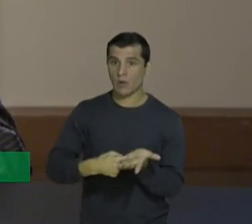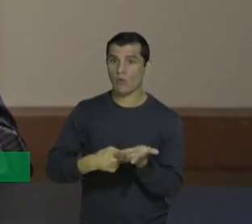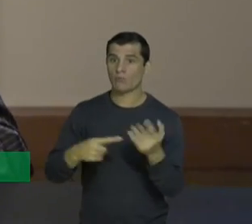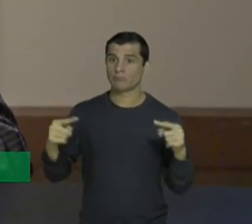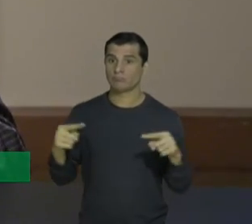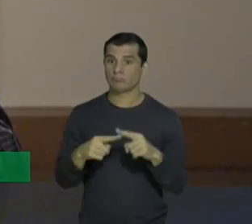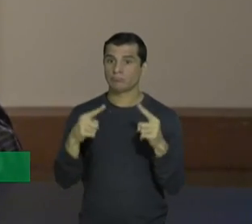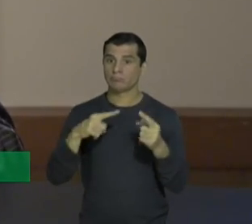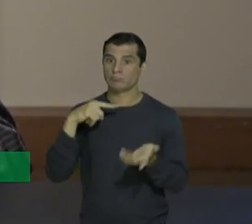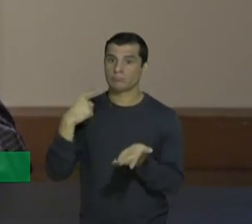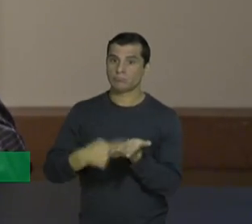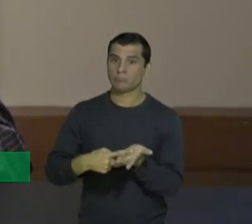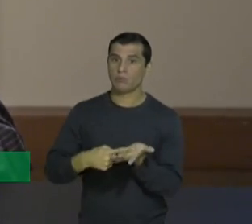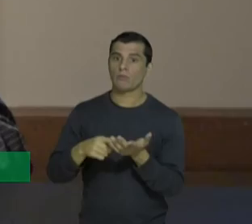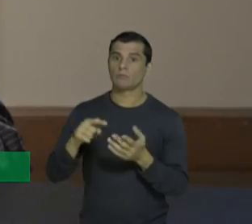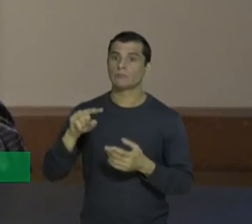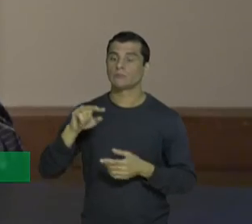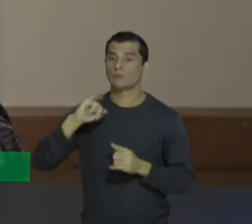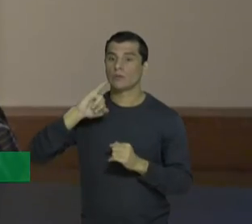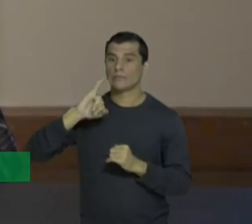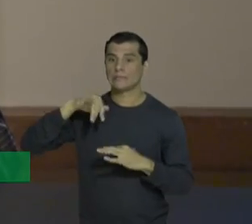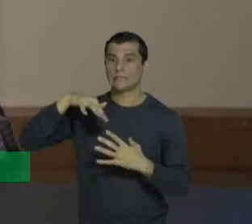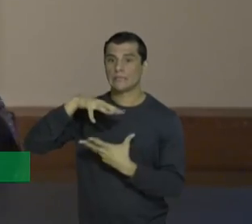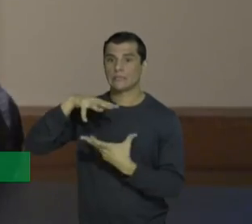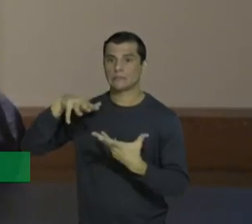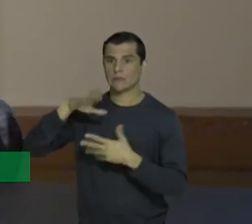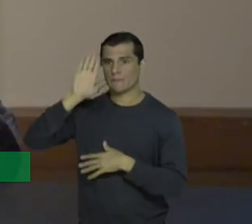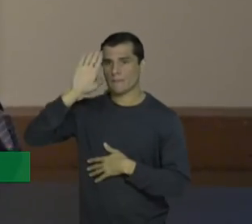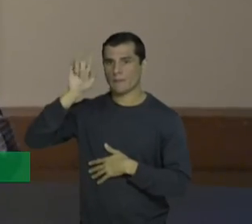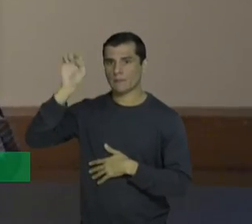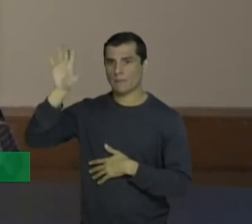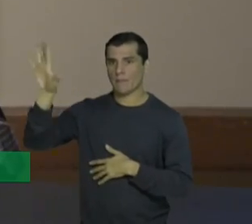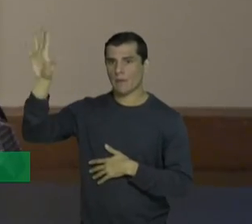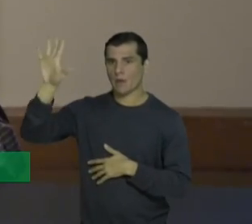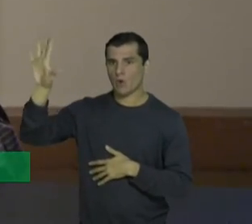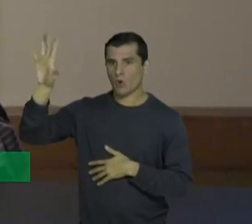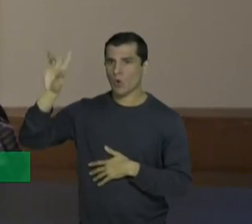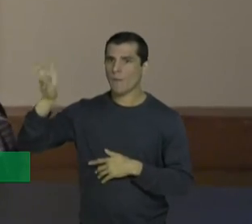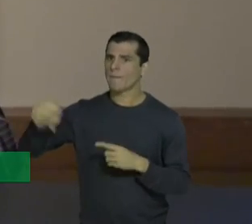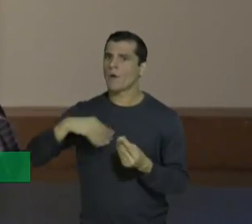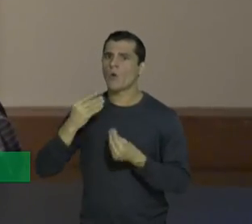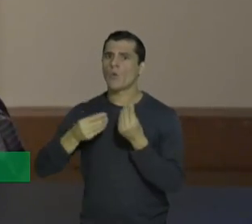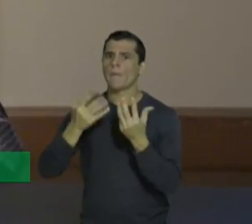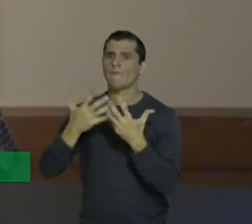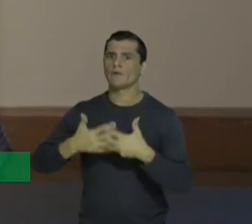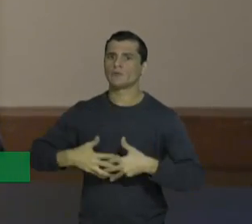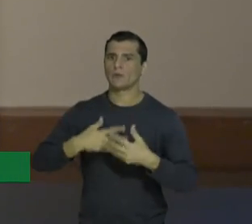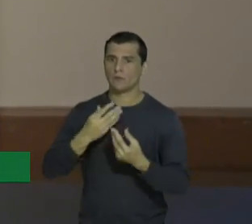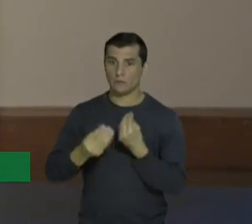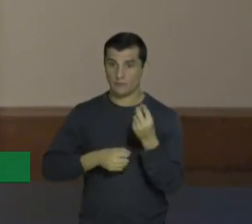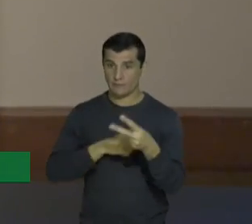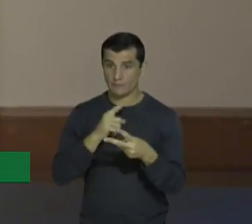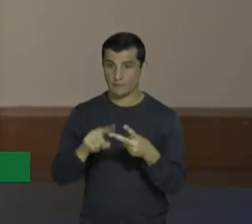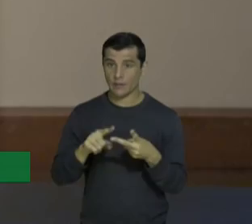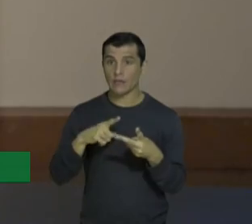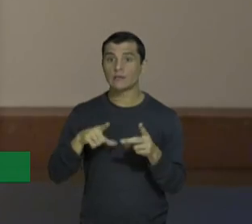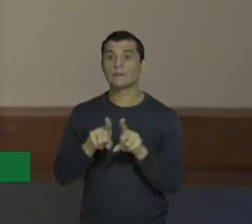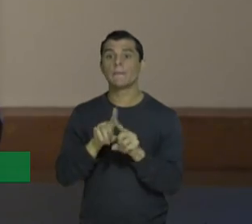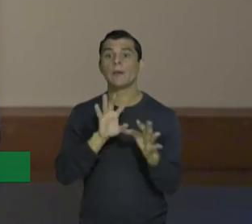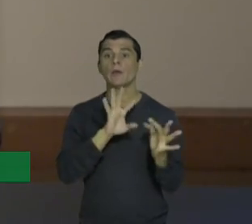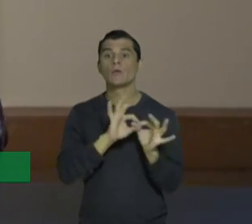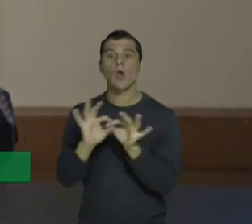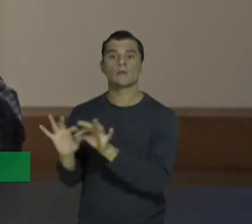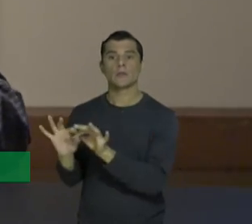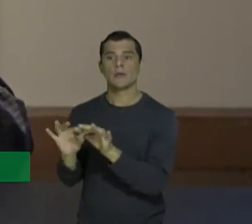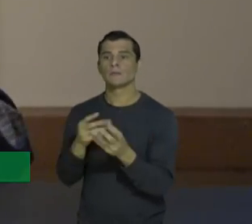livre comércio na União Europeia como funciona segundo ponto eu vou falar do contexto no qual surge Esse